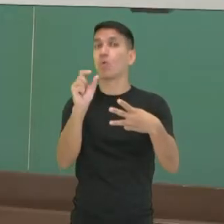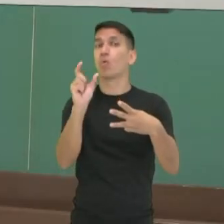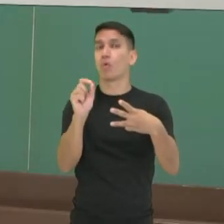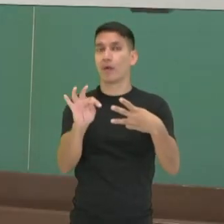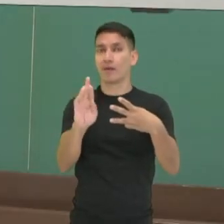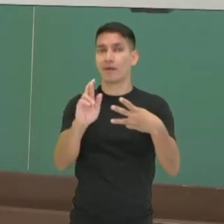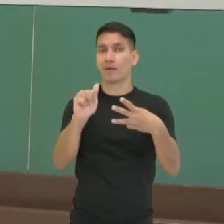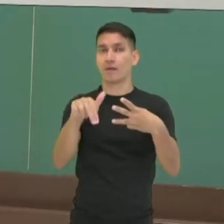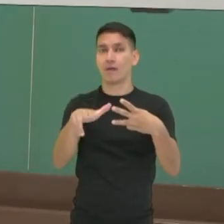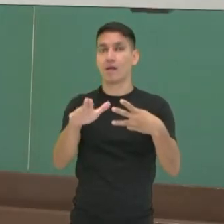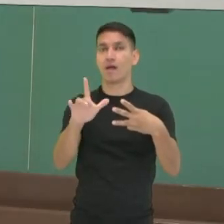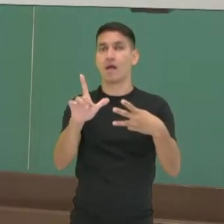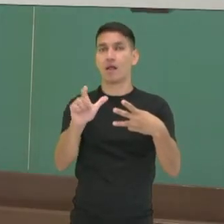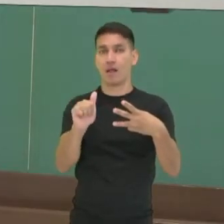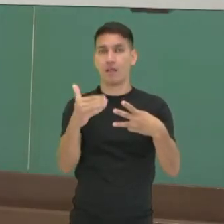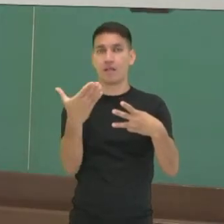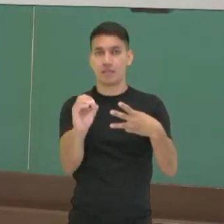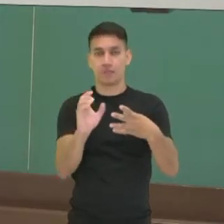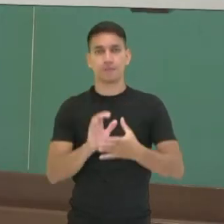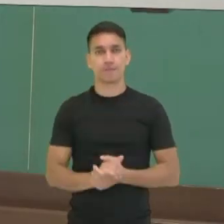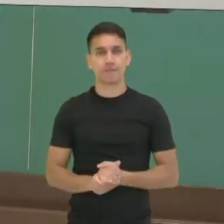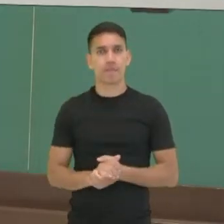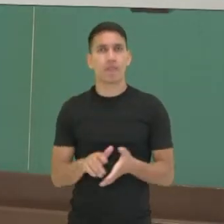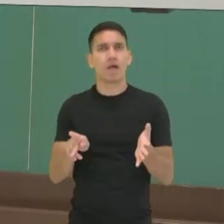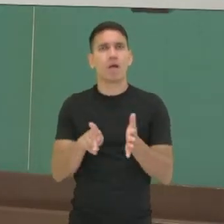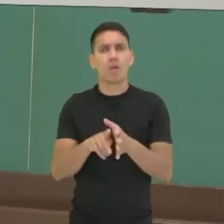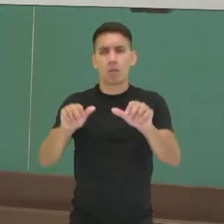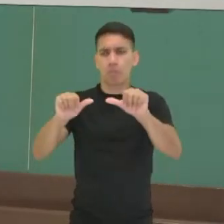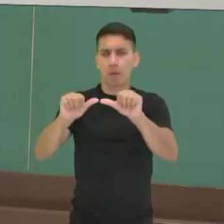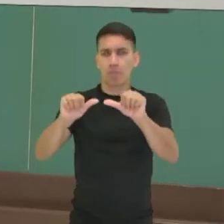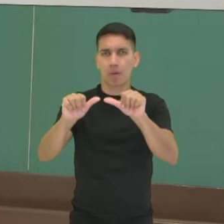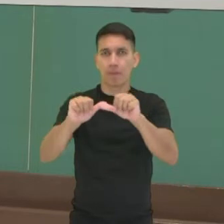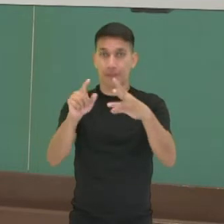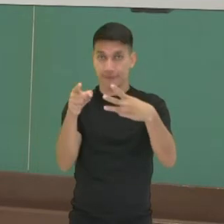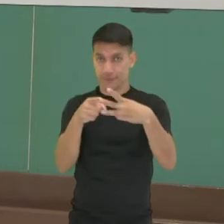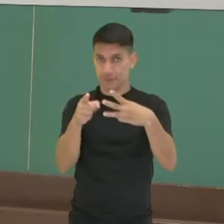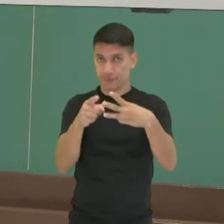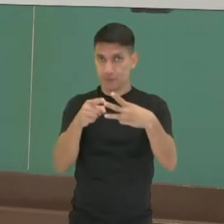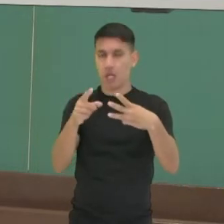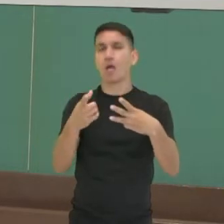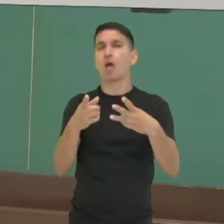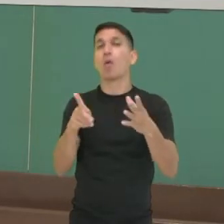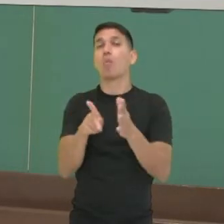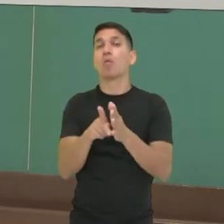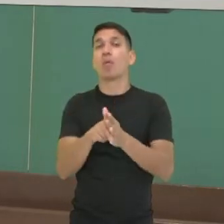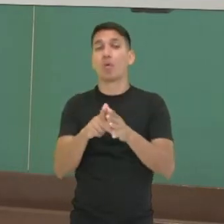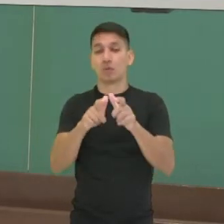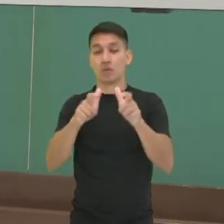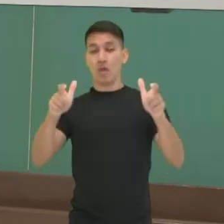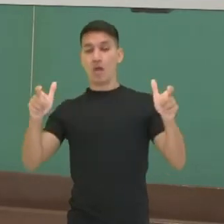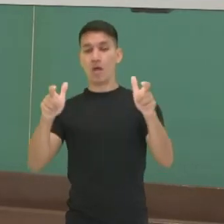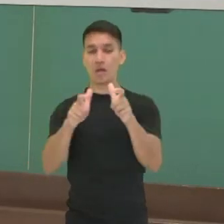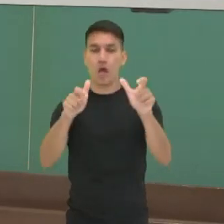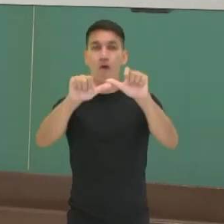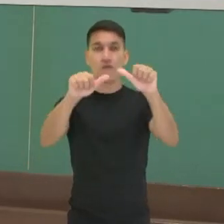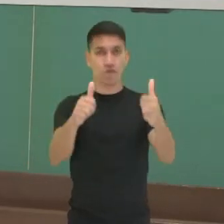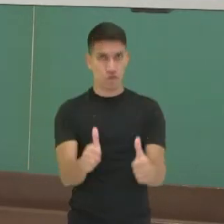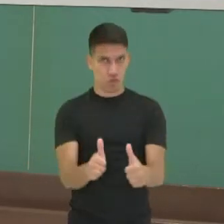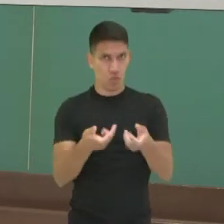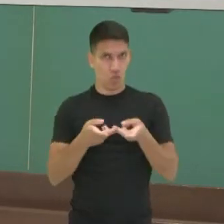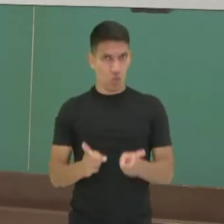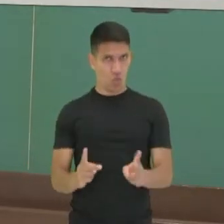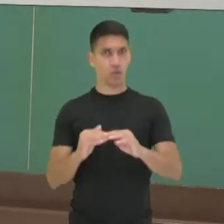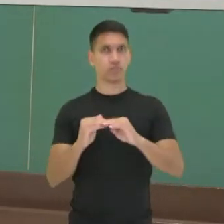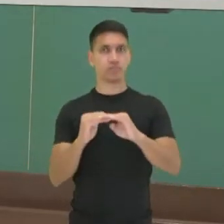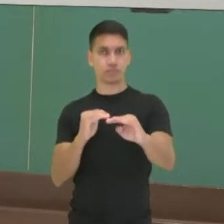é a translação. Na simetria de translação, o tamanho e o formato da figura são mantidos e o